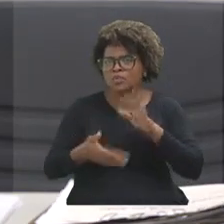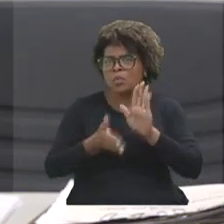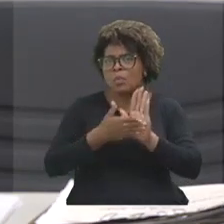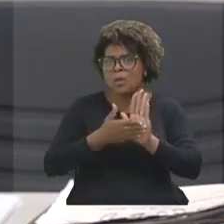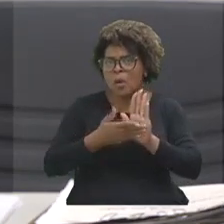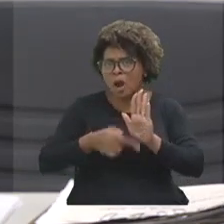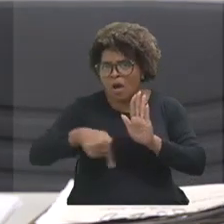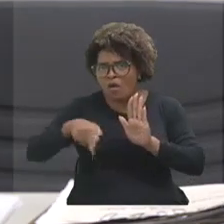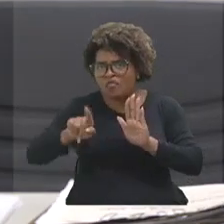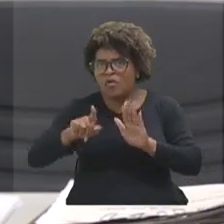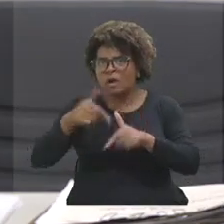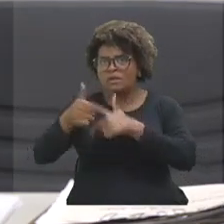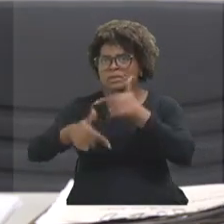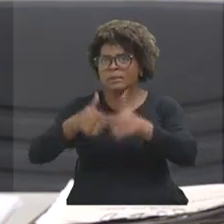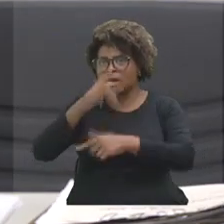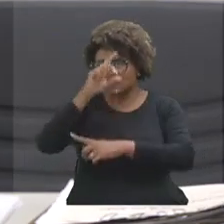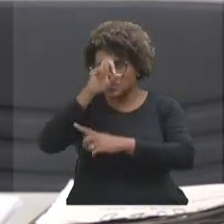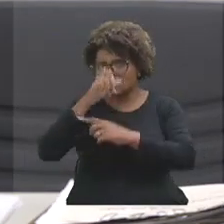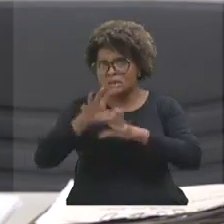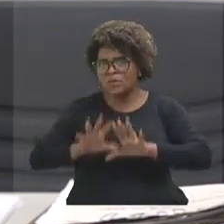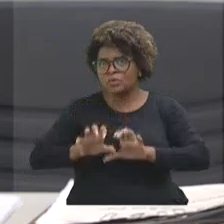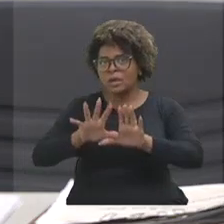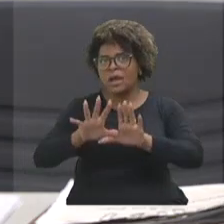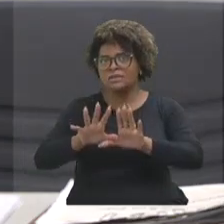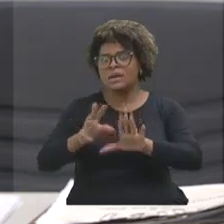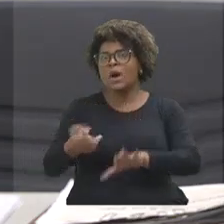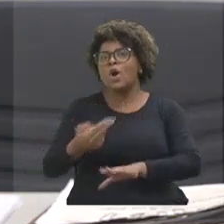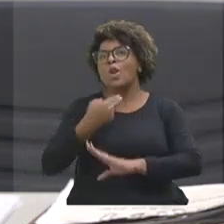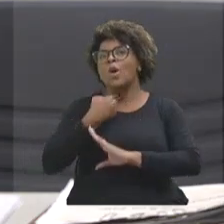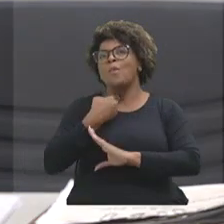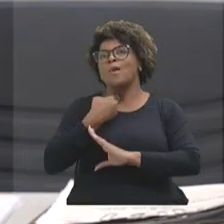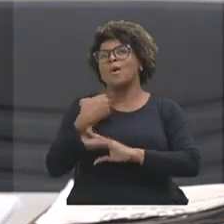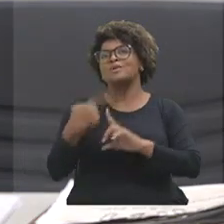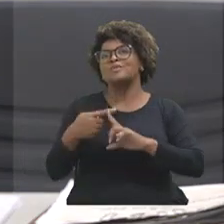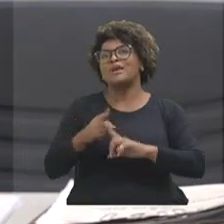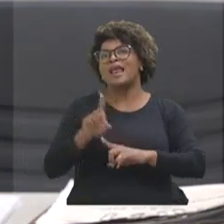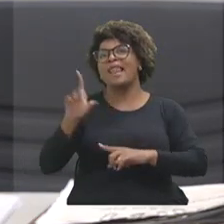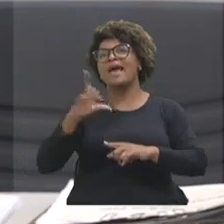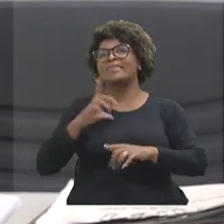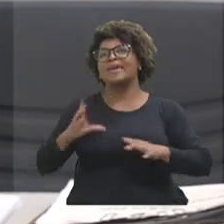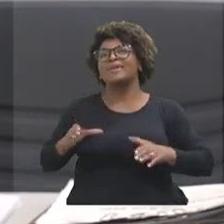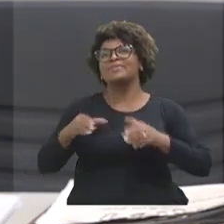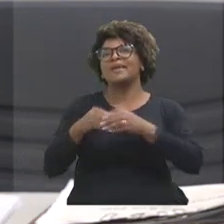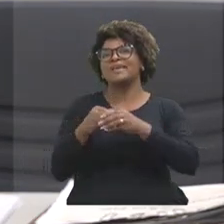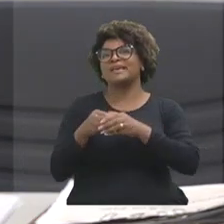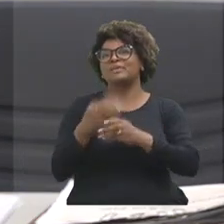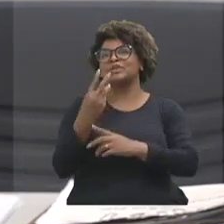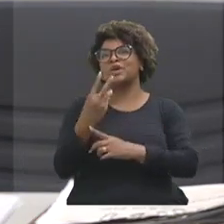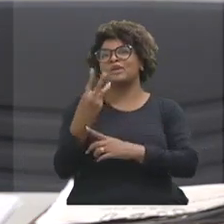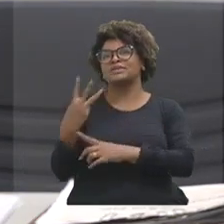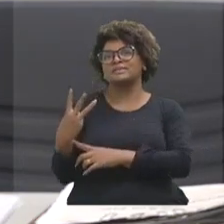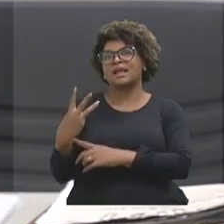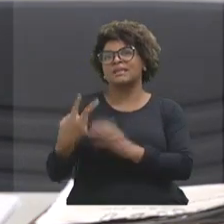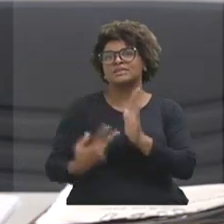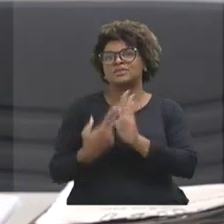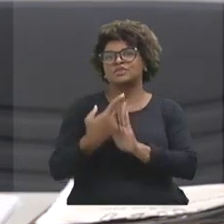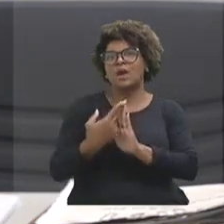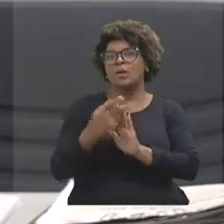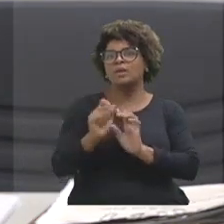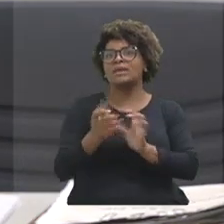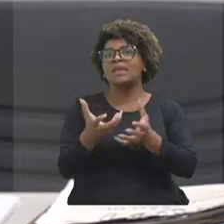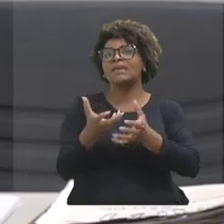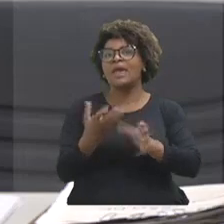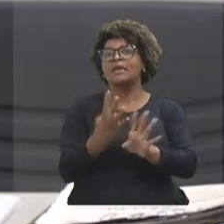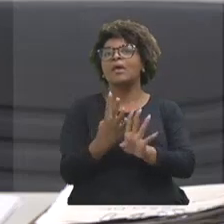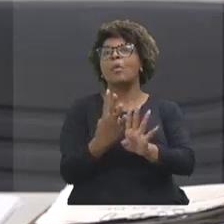Hospital do Câncer ele vai ser impedido porque lá já tem uma equipe de dois três cirurgiões que querem que a fila cresça cada dia para